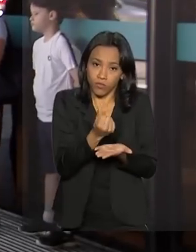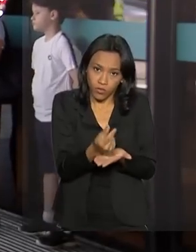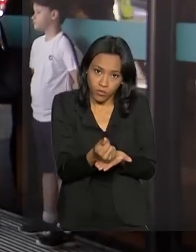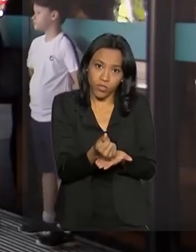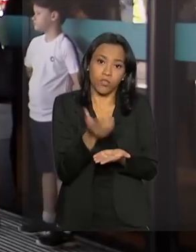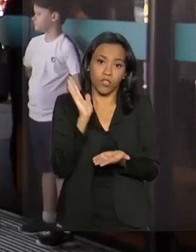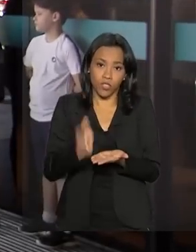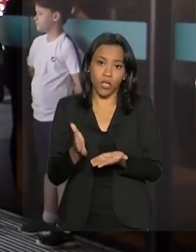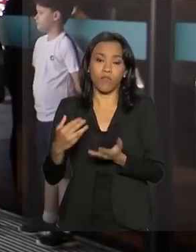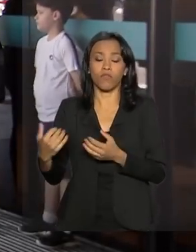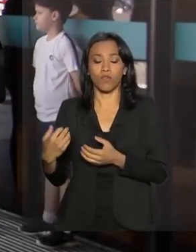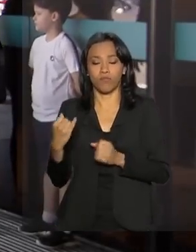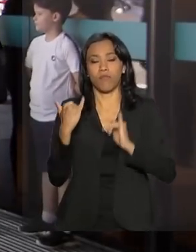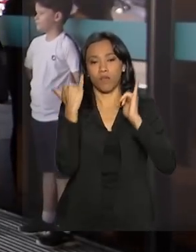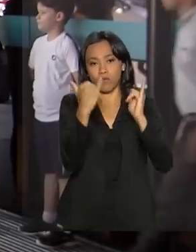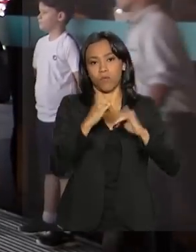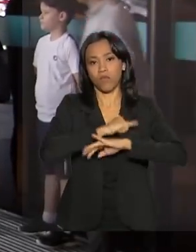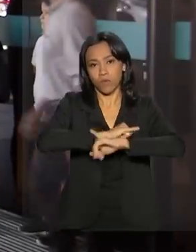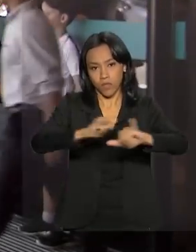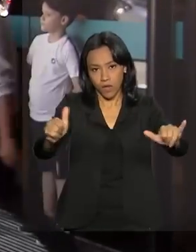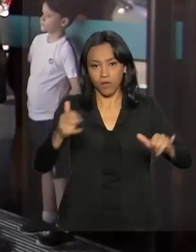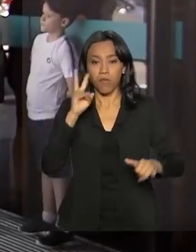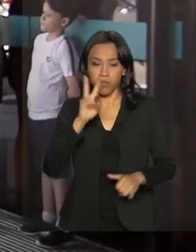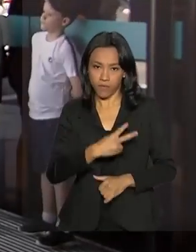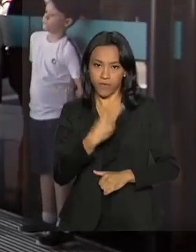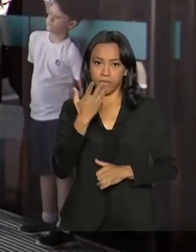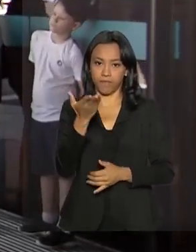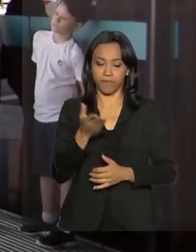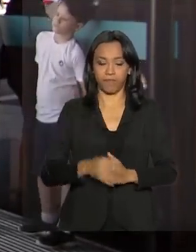pelo Ministério da Economia. Vamos ver o que disse o porta-voz.